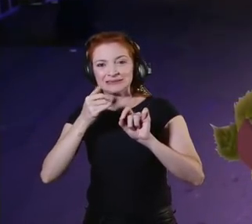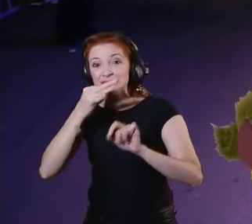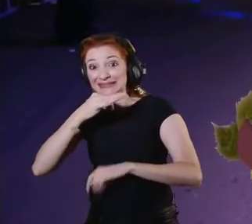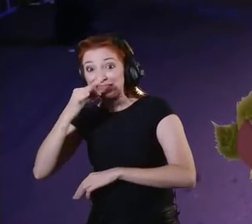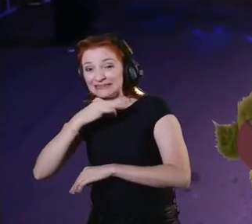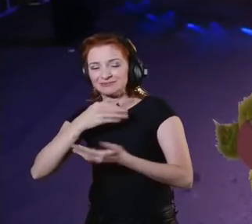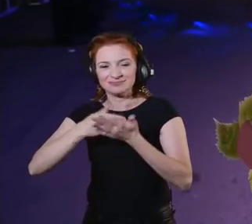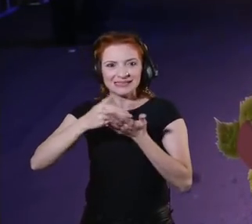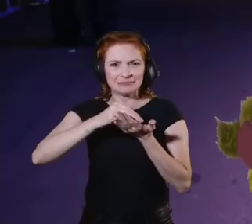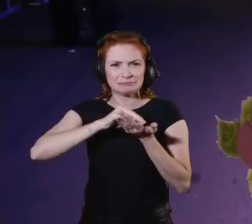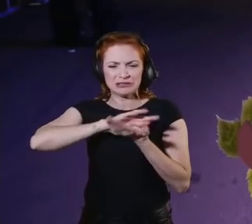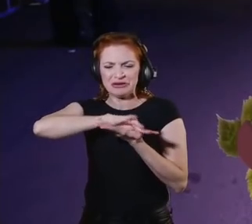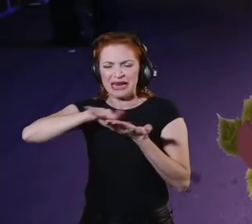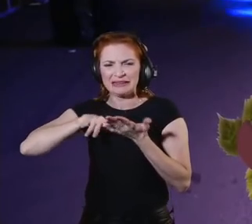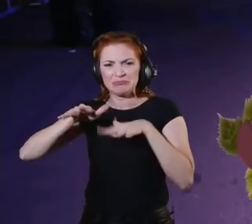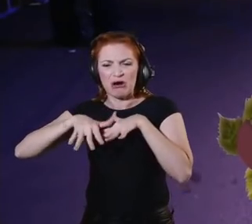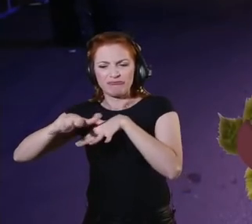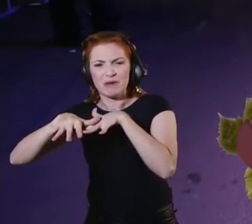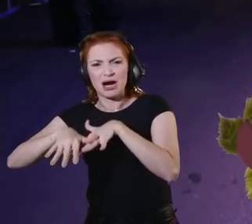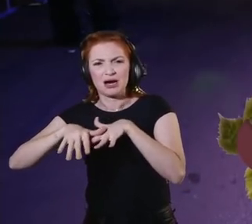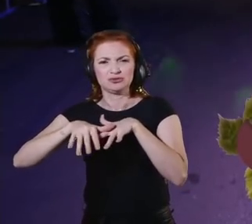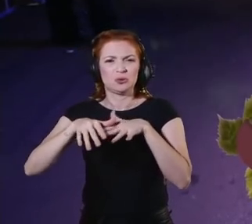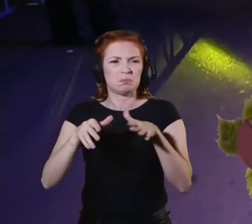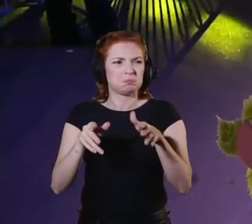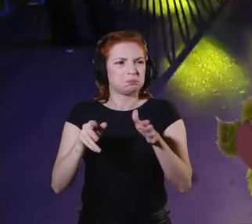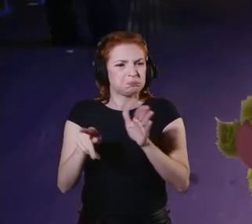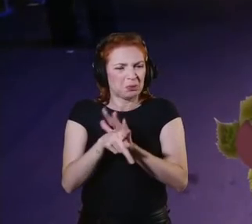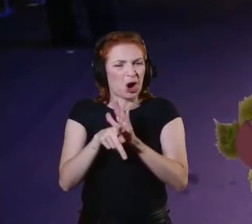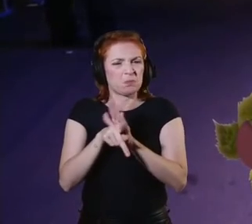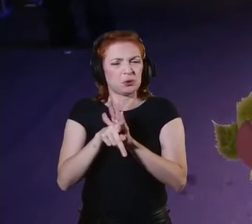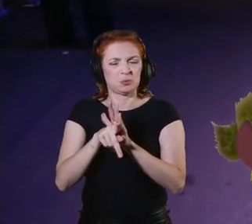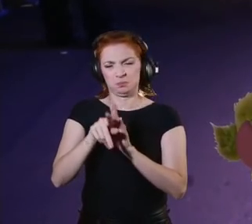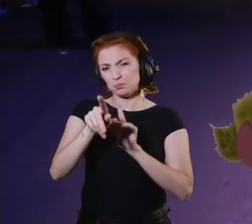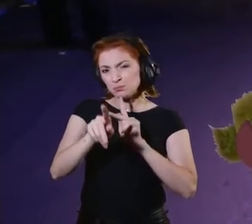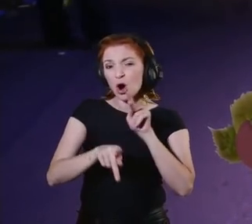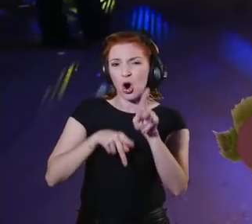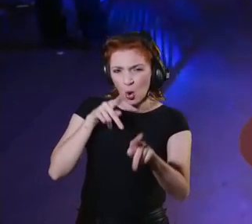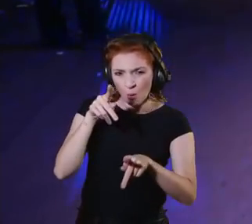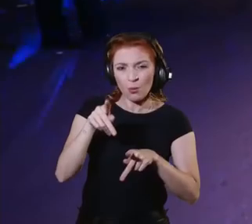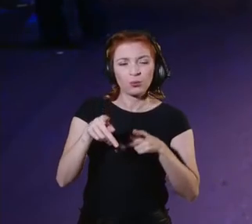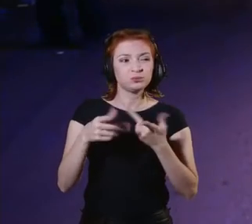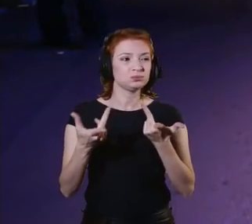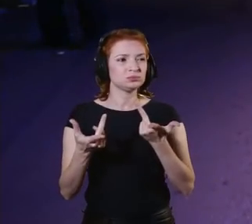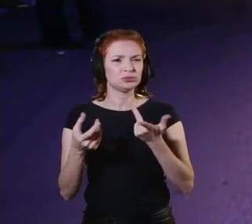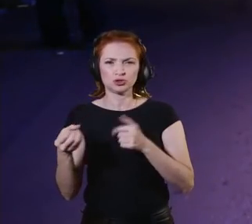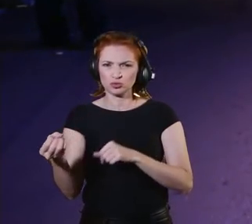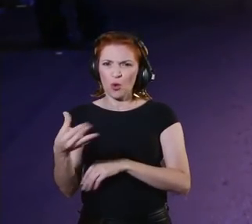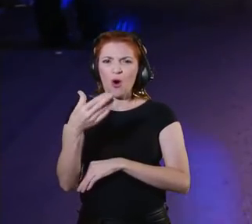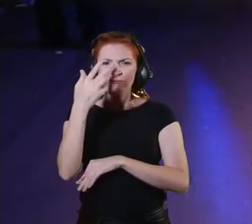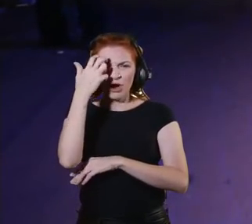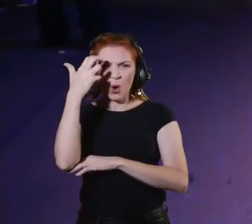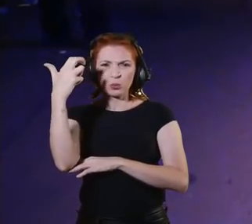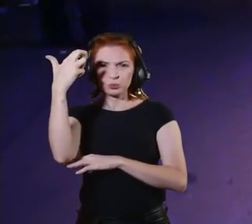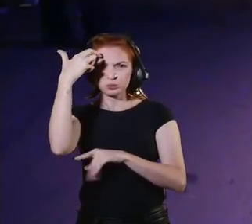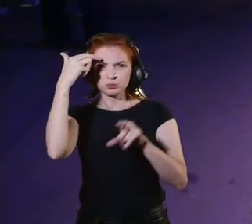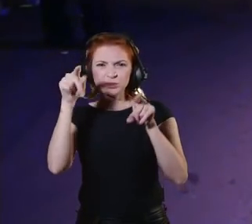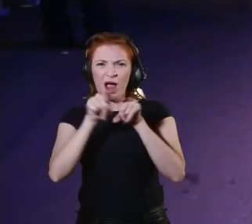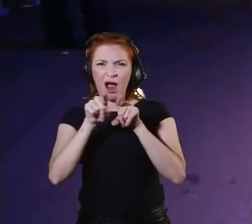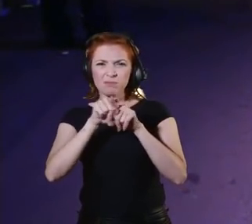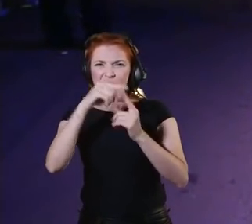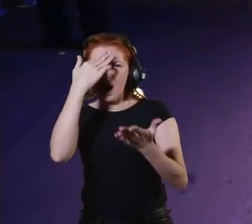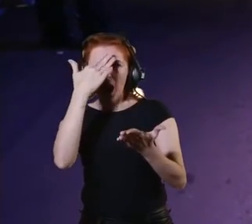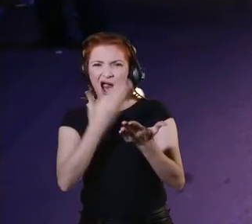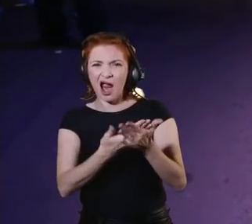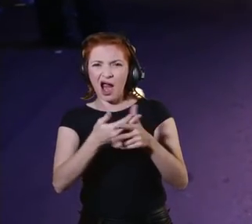diversas manifestações populares que hoje compõem a cidade. Há novas culturas e crenças pulsando